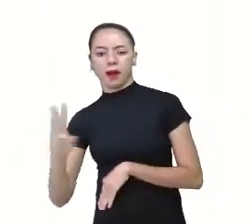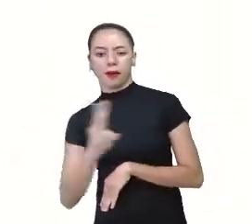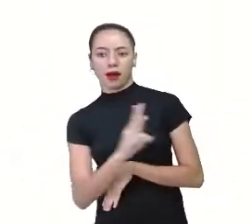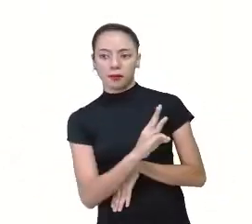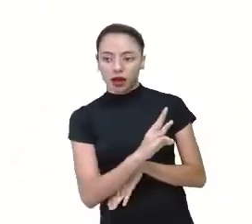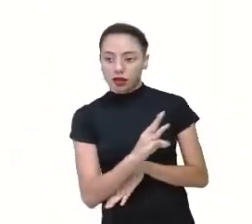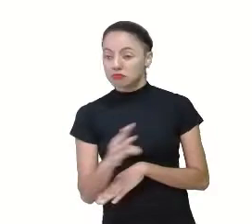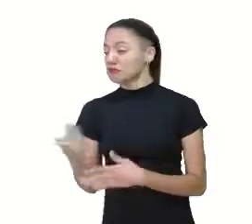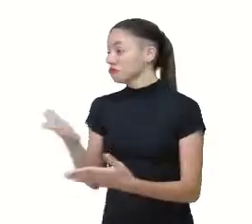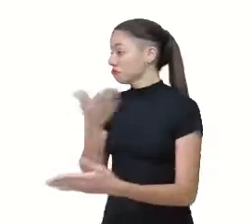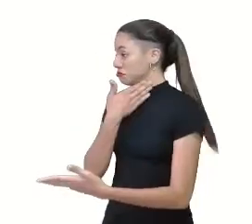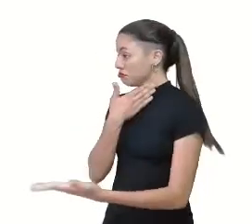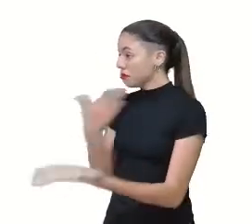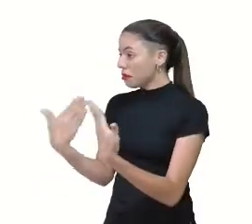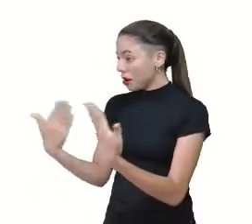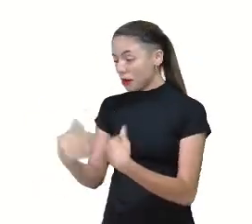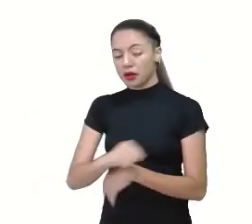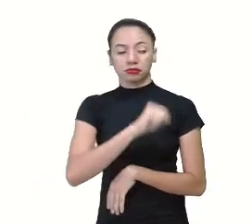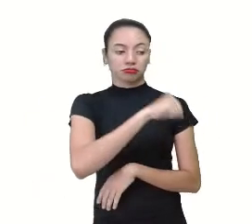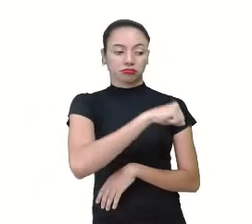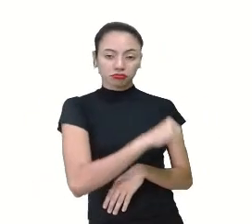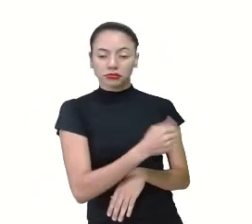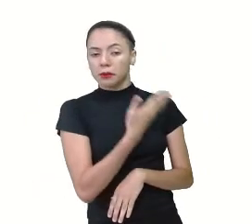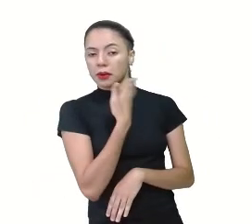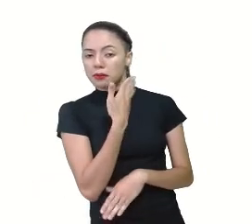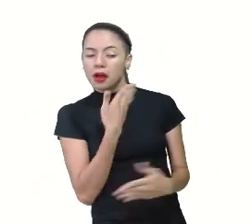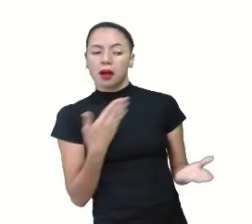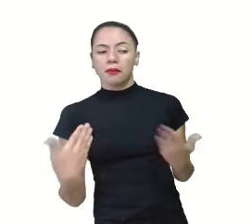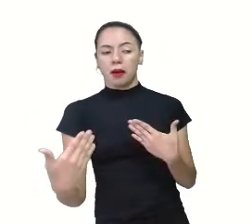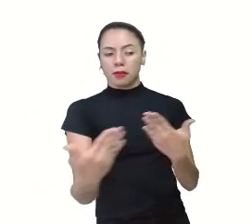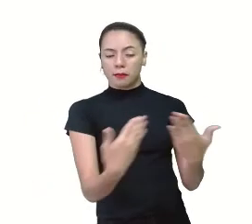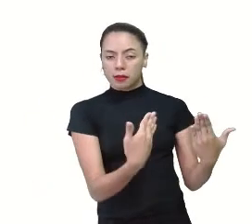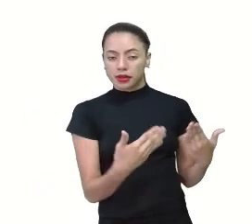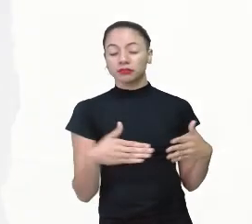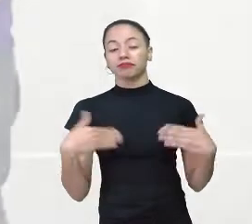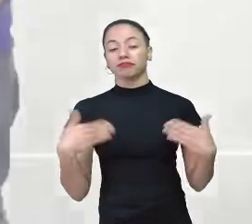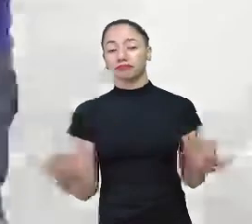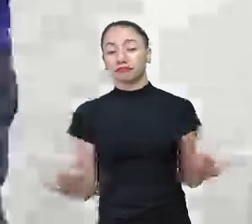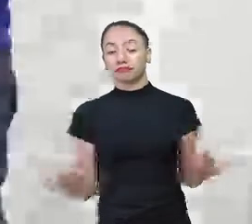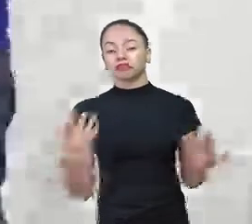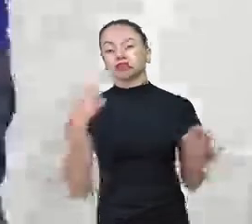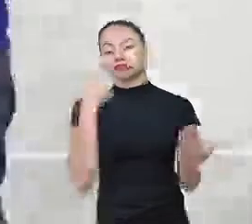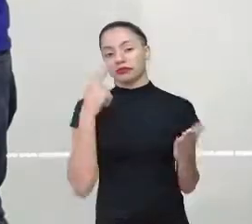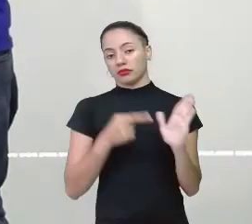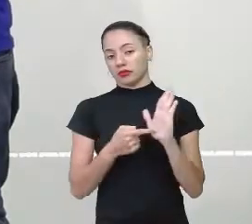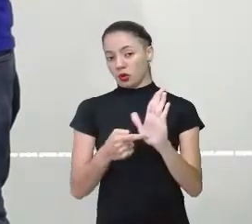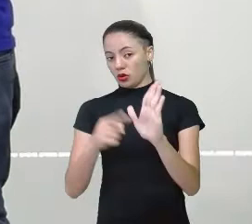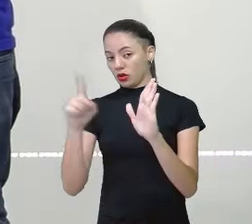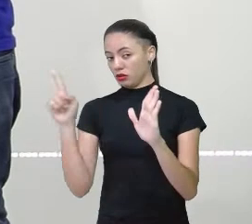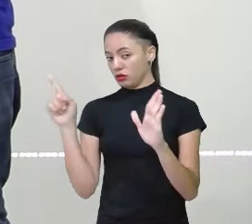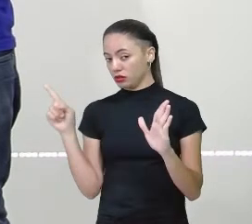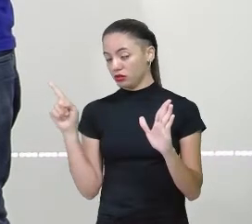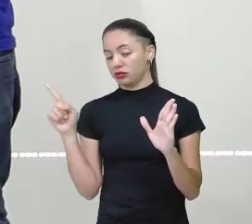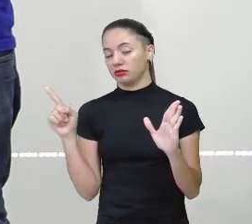um papo, né? É onde a gente conversa sobre muita coisa, né, minha gente? Então, a gente traz isso aí para